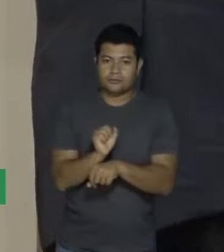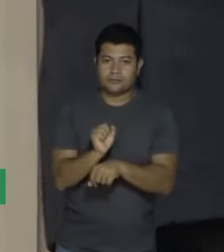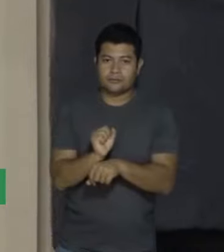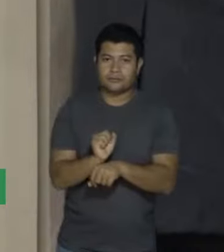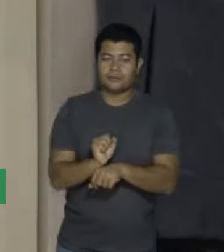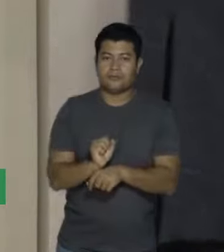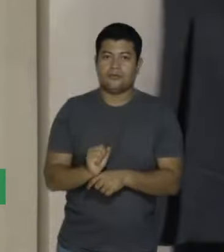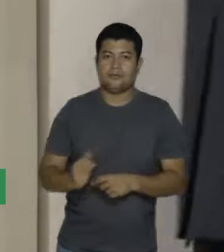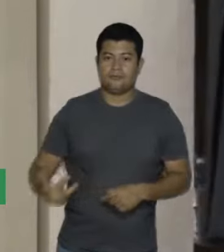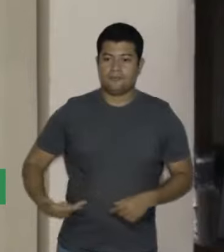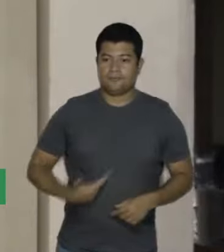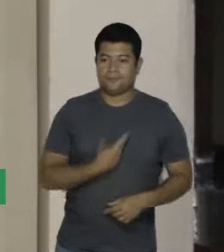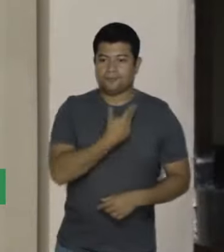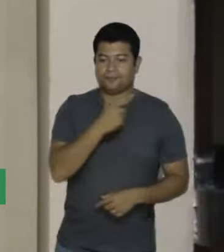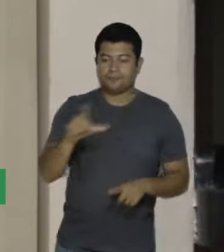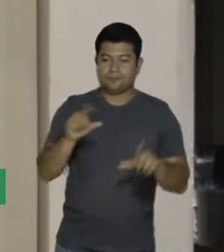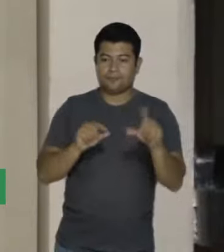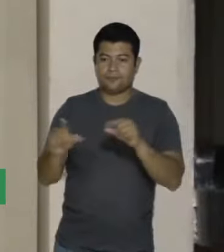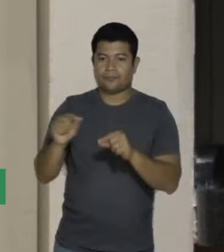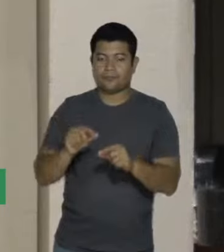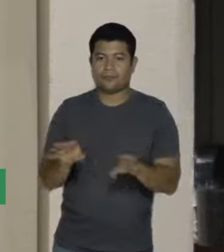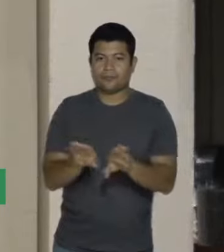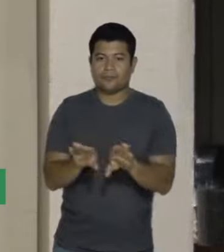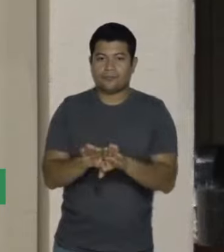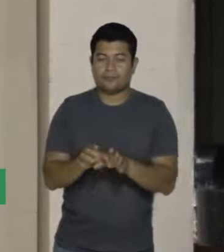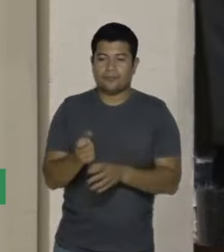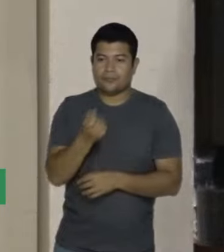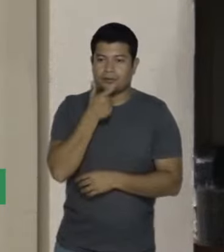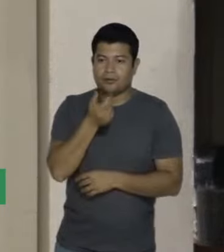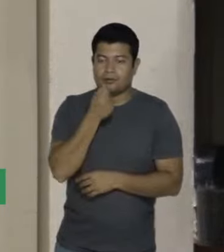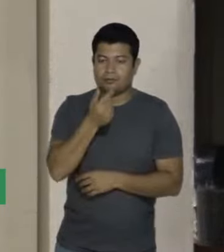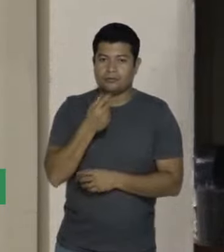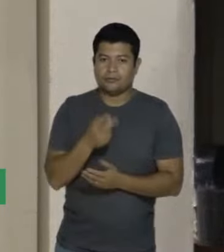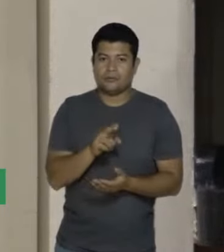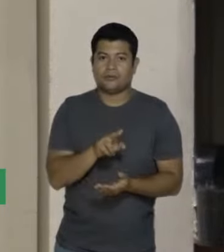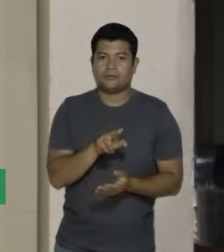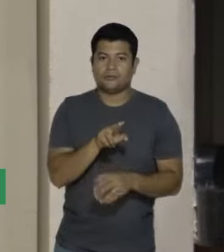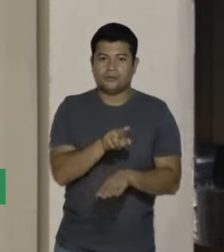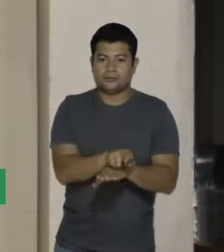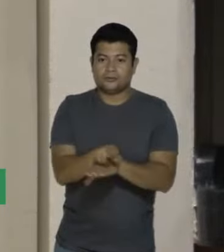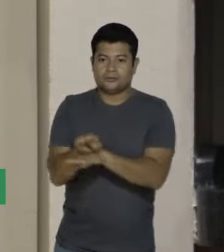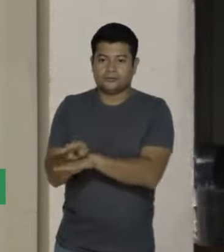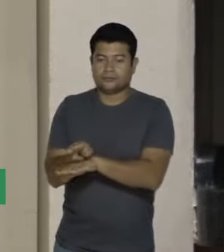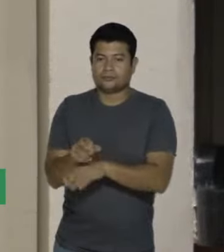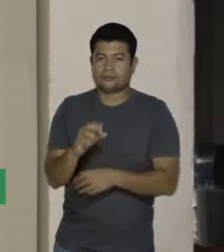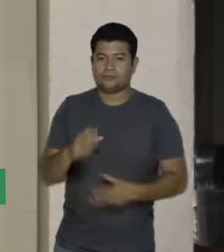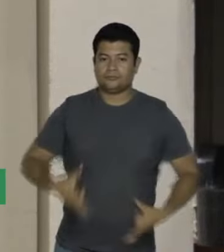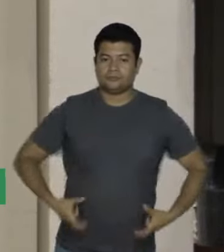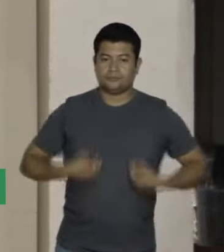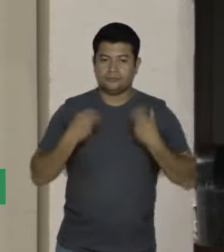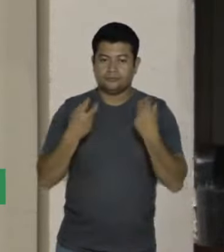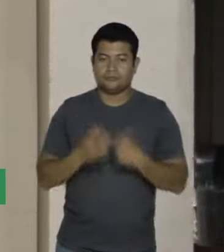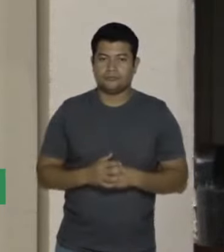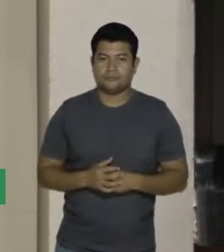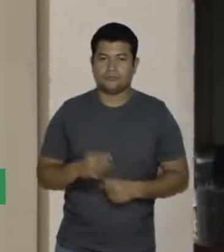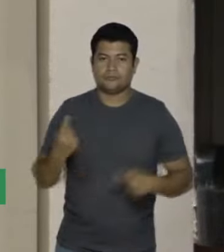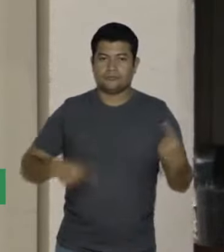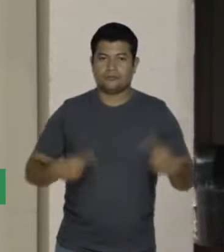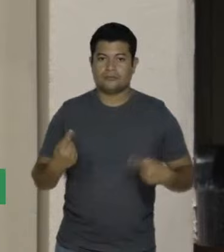procedimentos cirúrgicos e o fornecimento de medicamentos para pacientes oncológicos em discussão